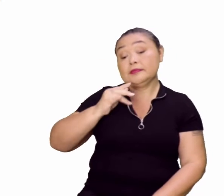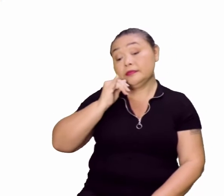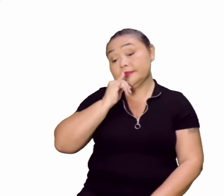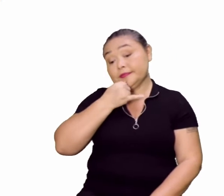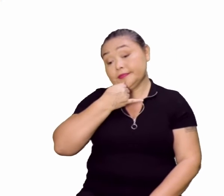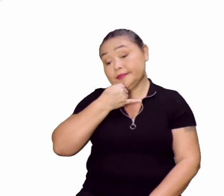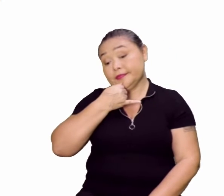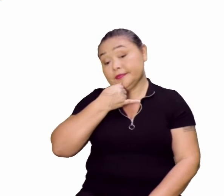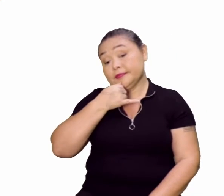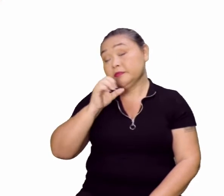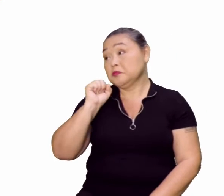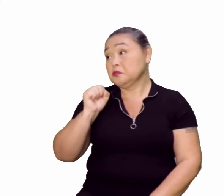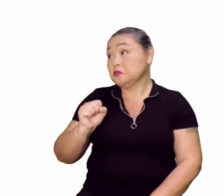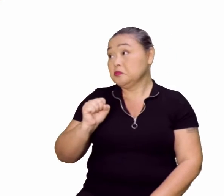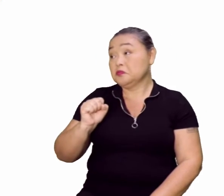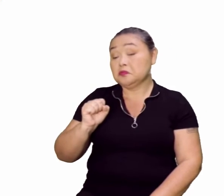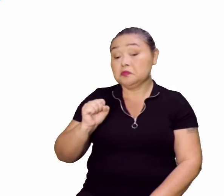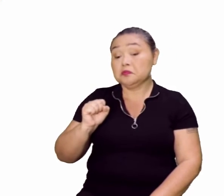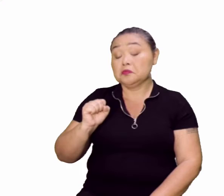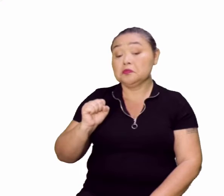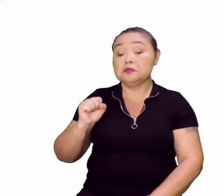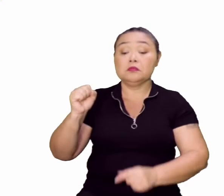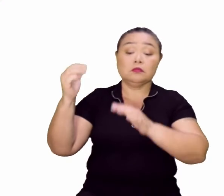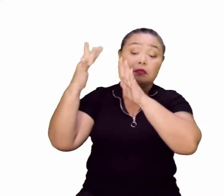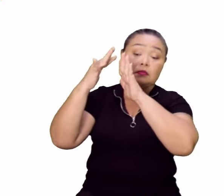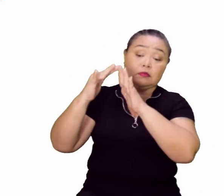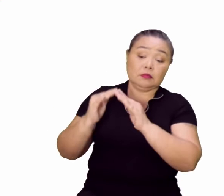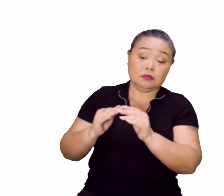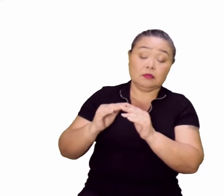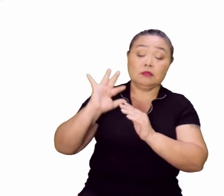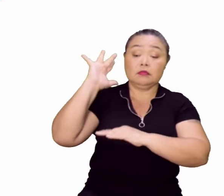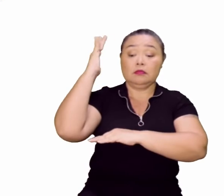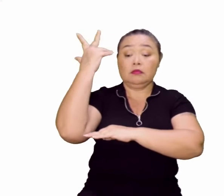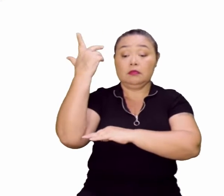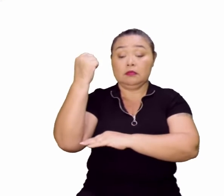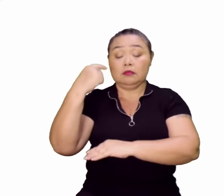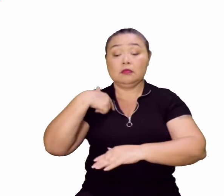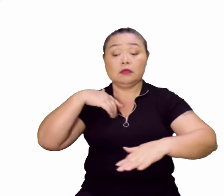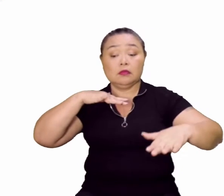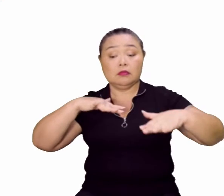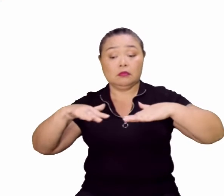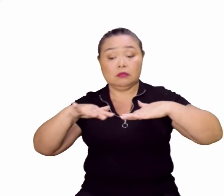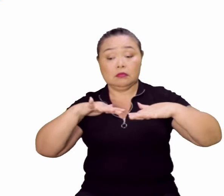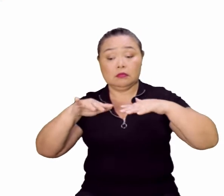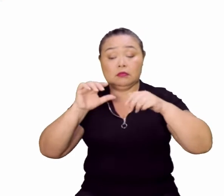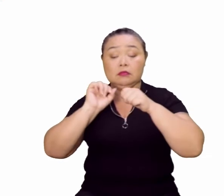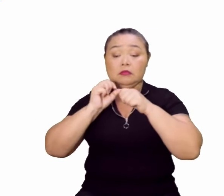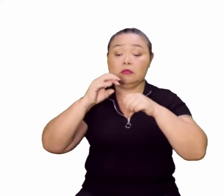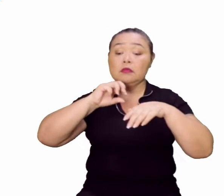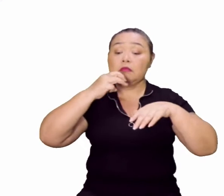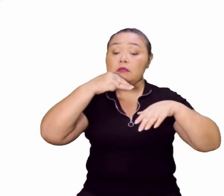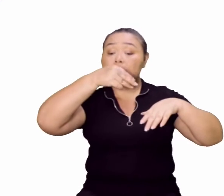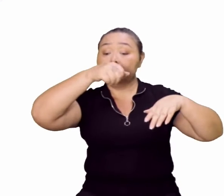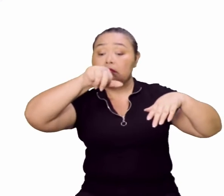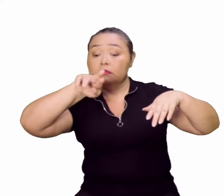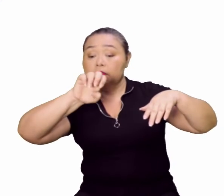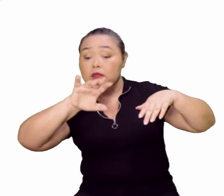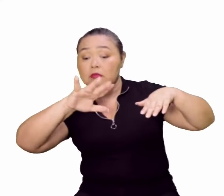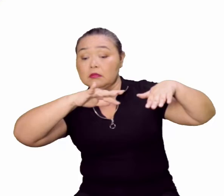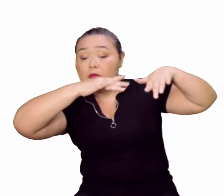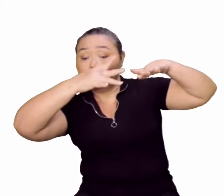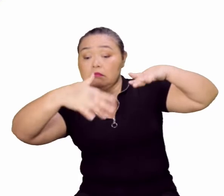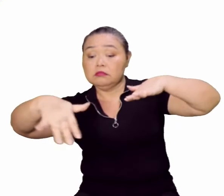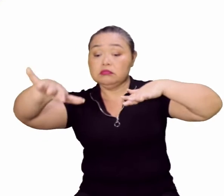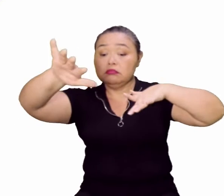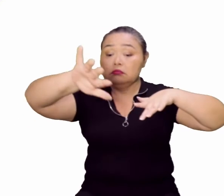tristes, ok? Que pode ser por causa de um desastre natural, como um terremoto, um maremoto, tsunami.